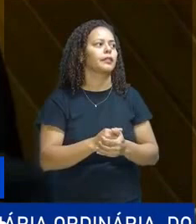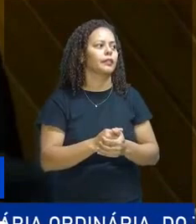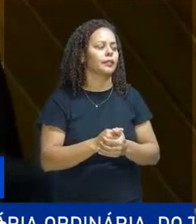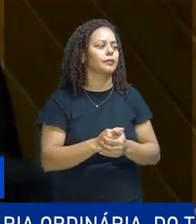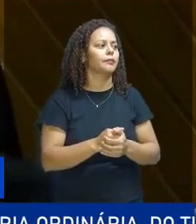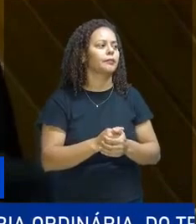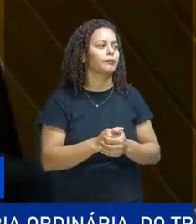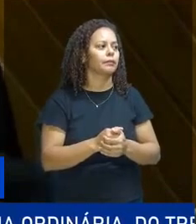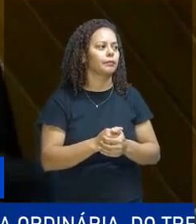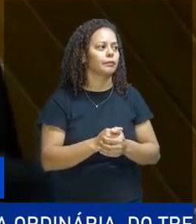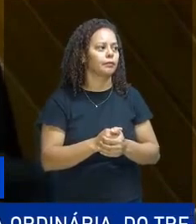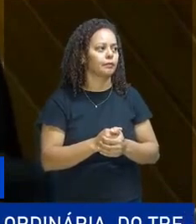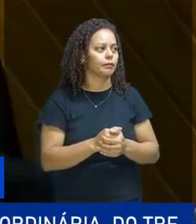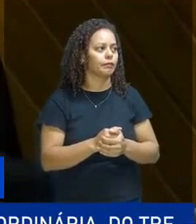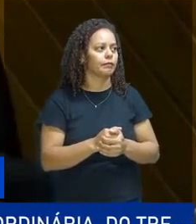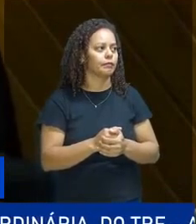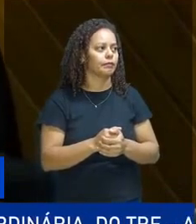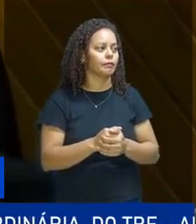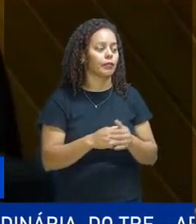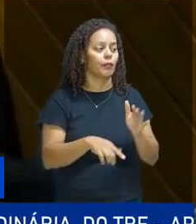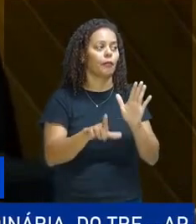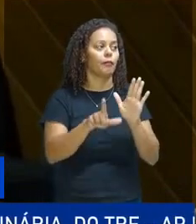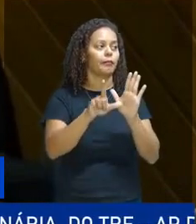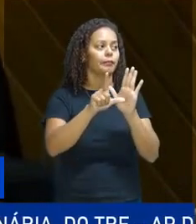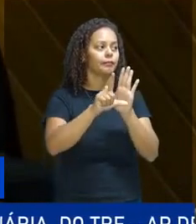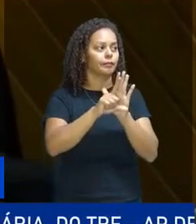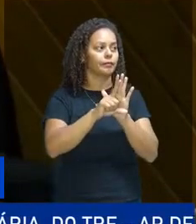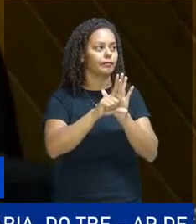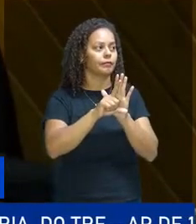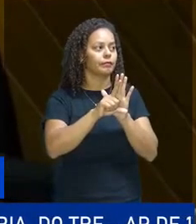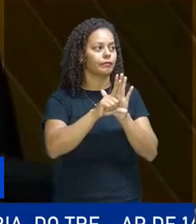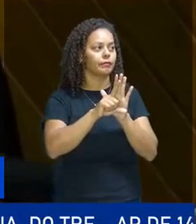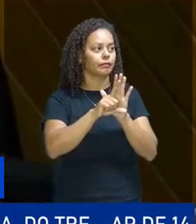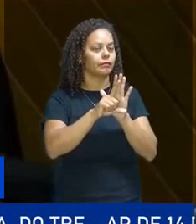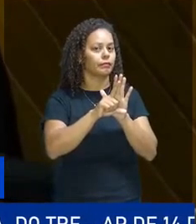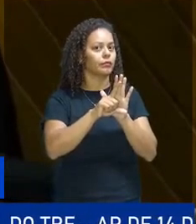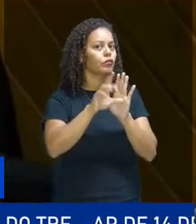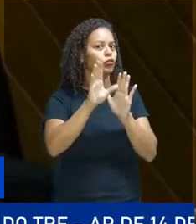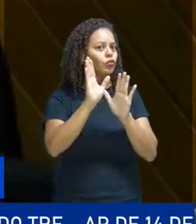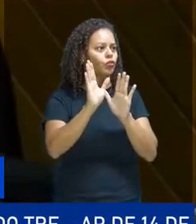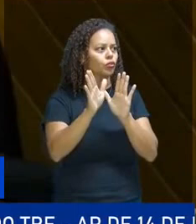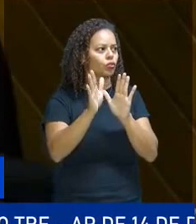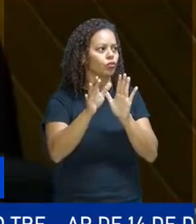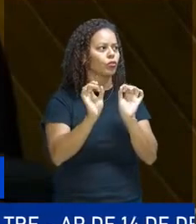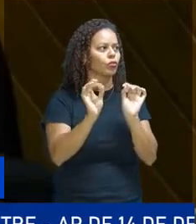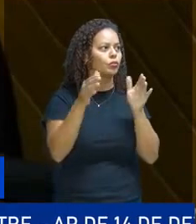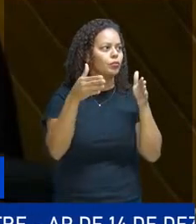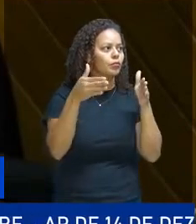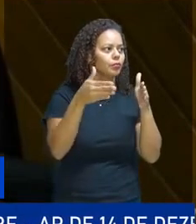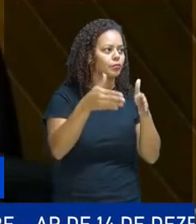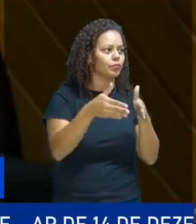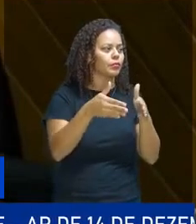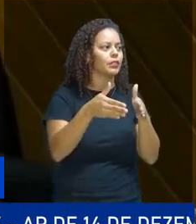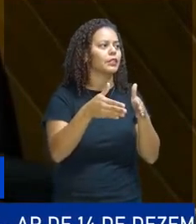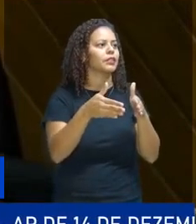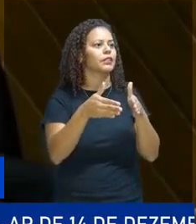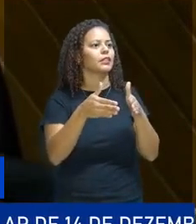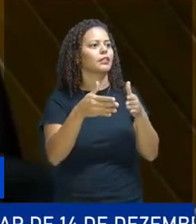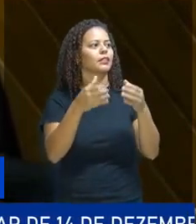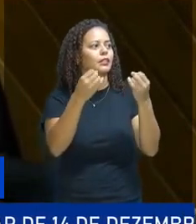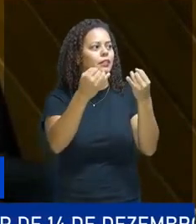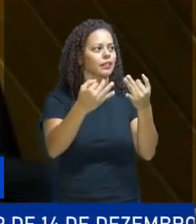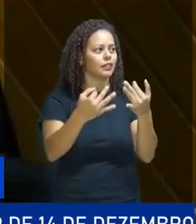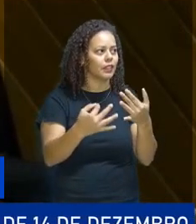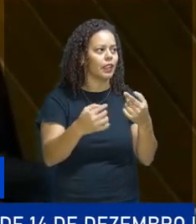desse negócio. A legislação cuidou de forma específica disso. Isso significa que